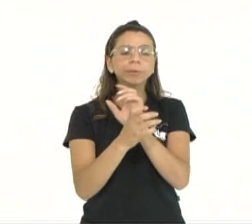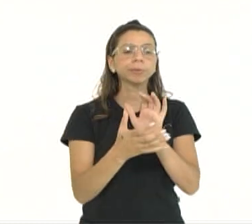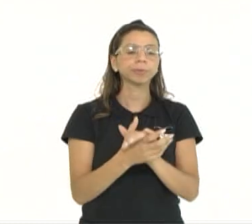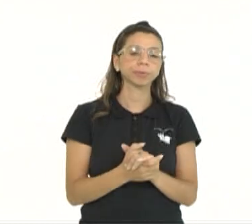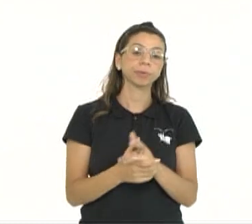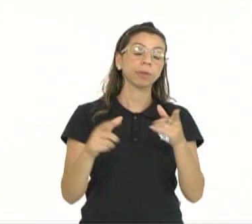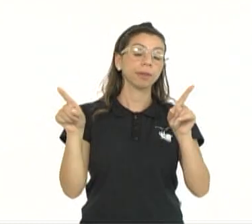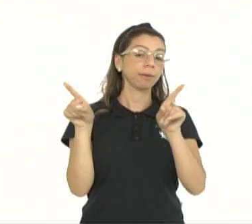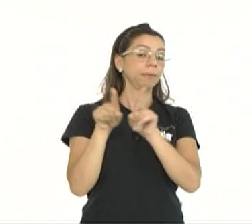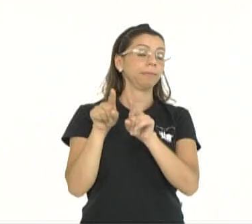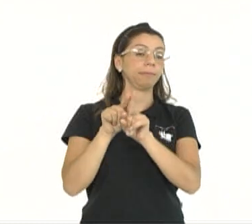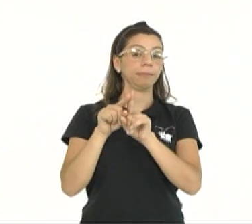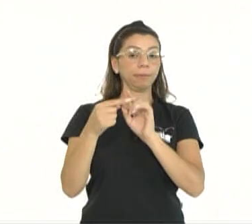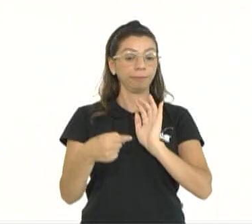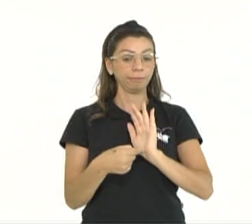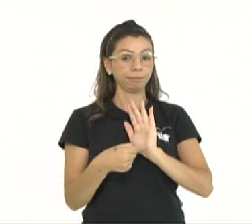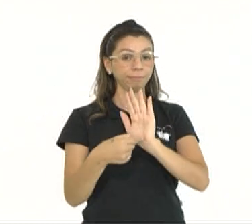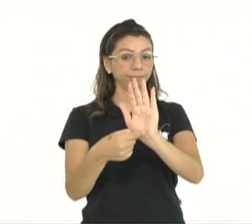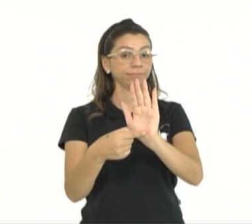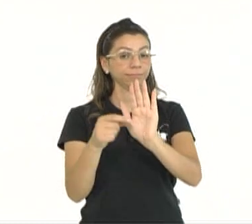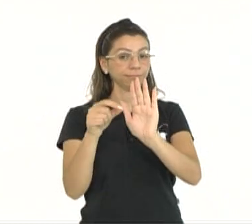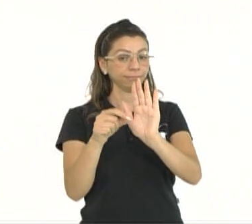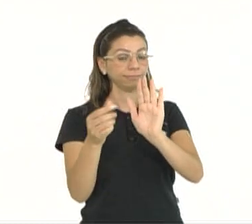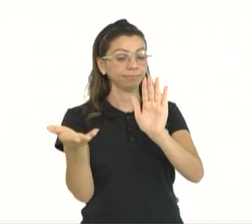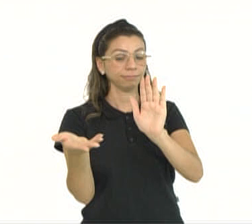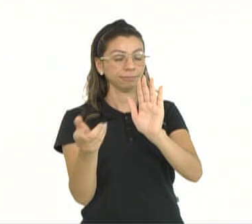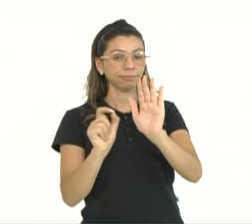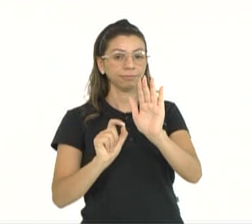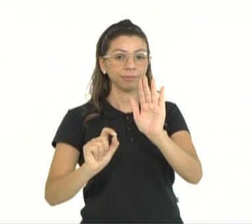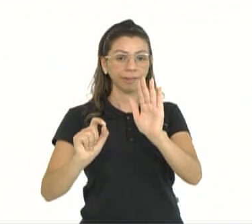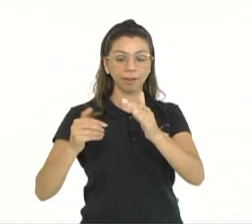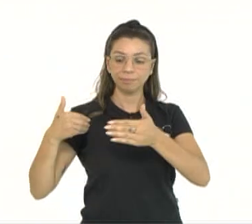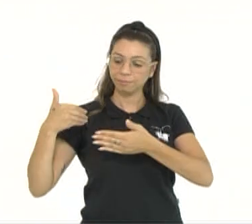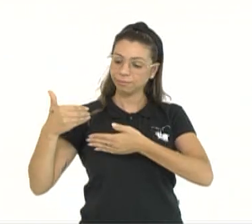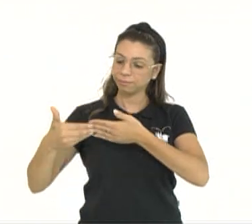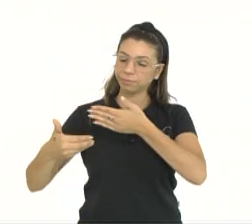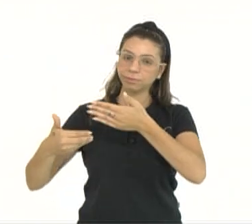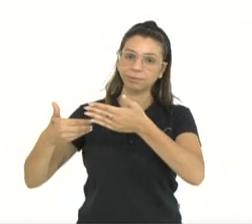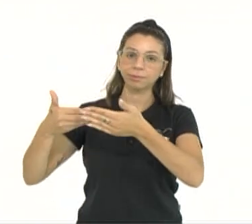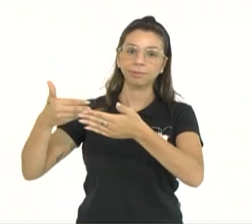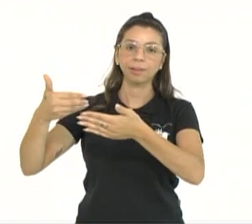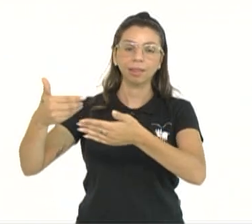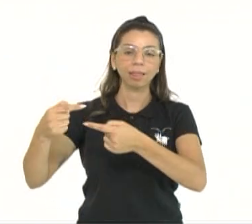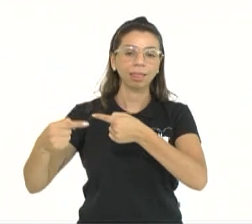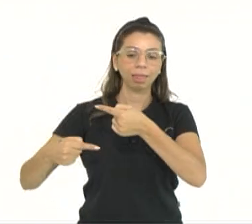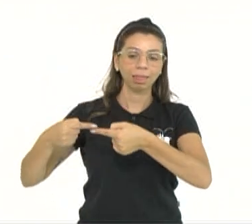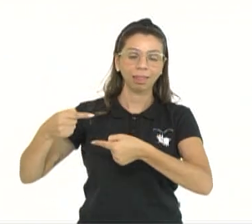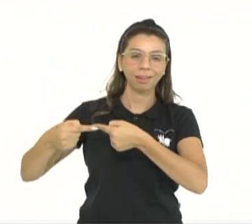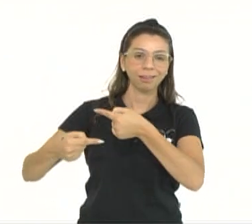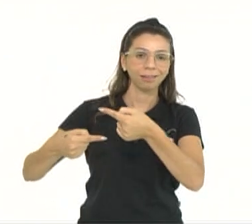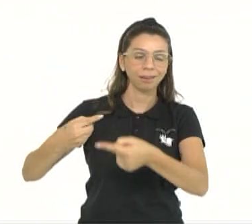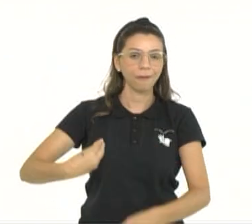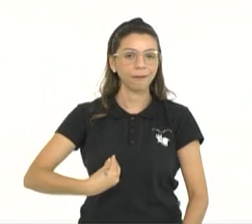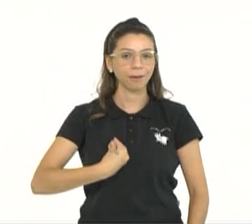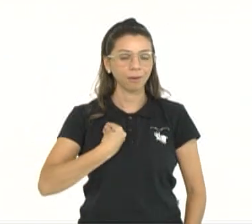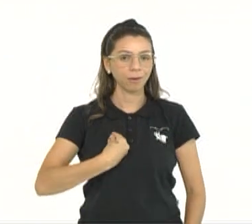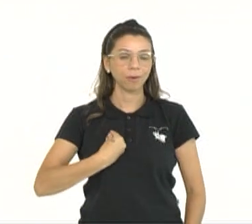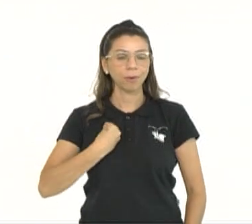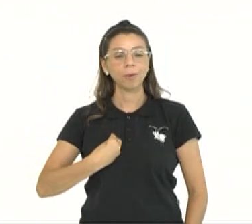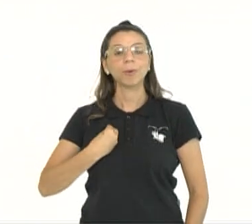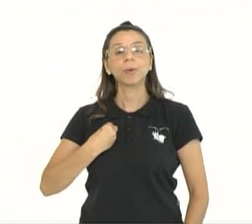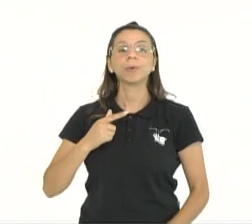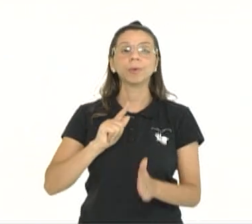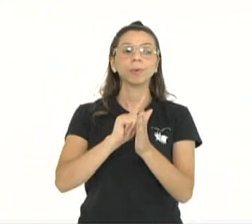gente vai apresentar, nessa nossa aula, o processo evolutivo das espécies do gênero Homo